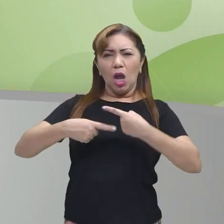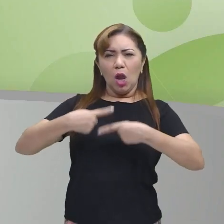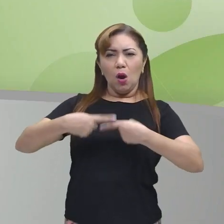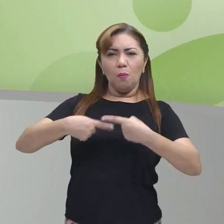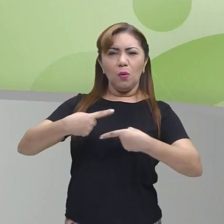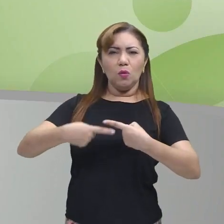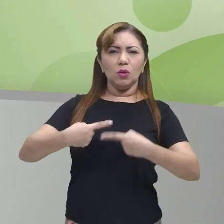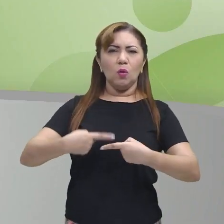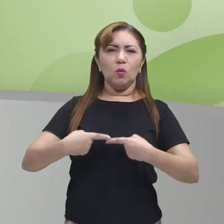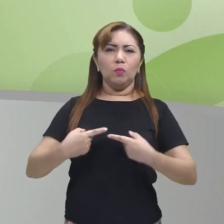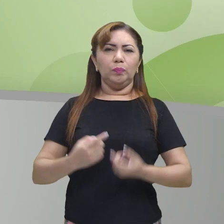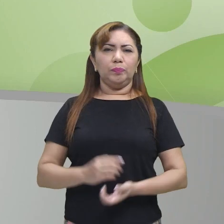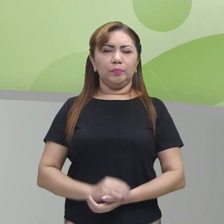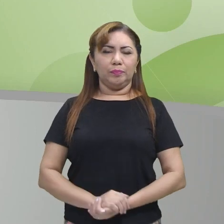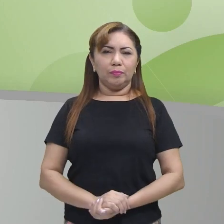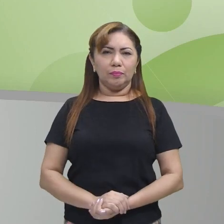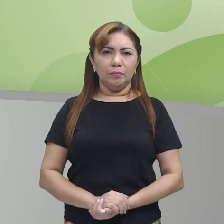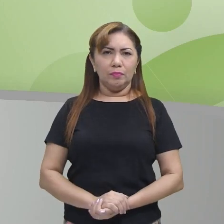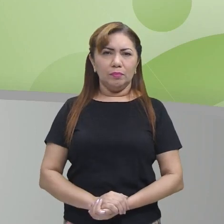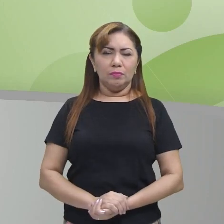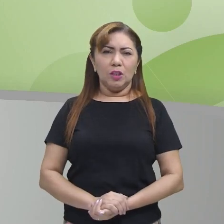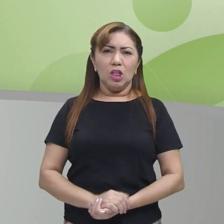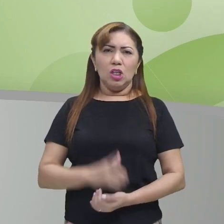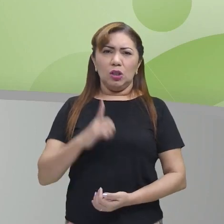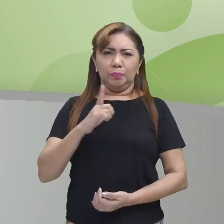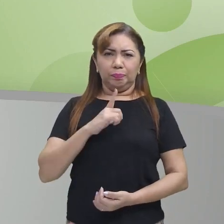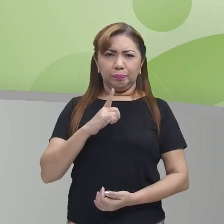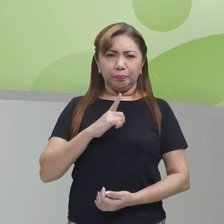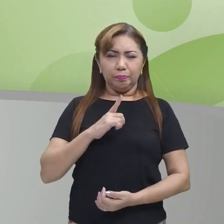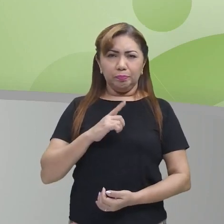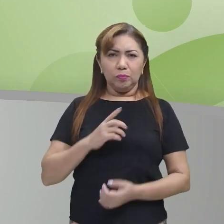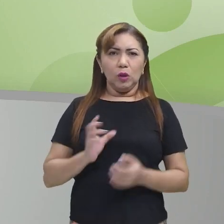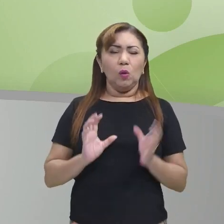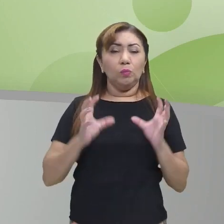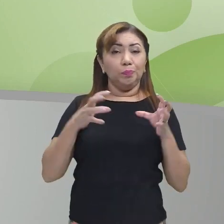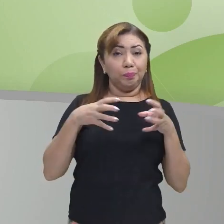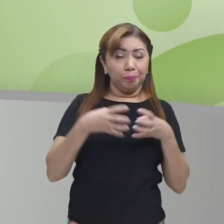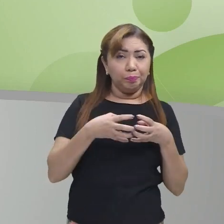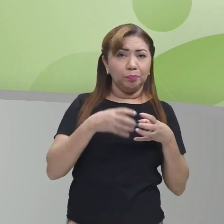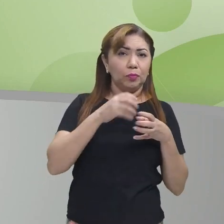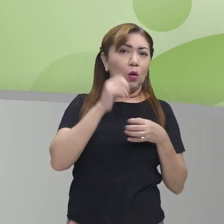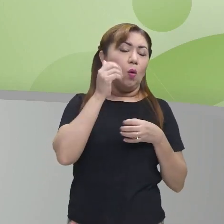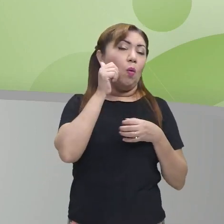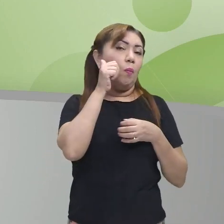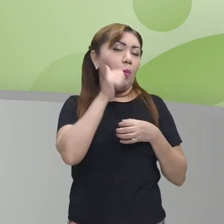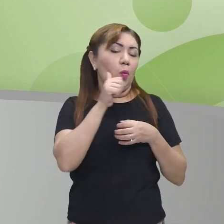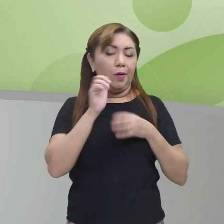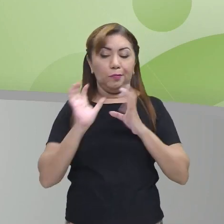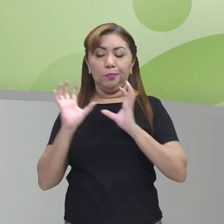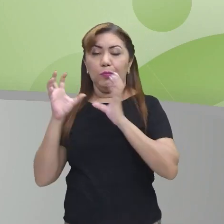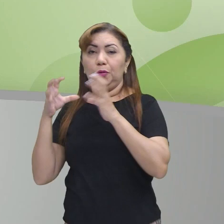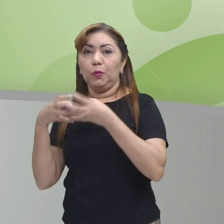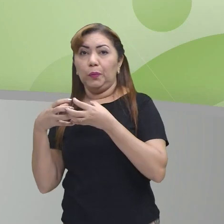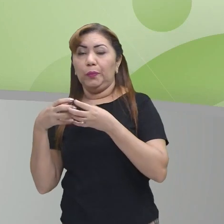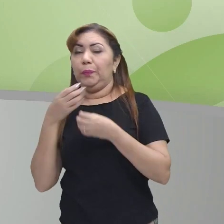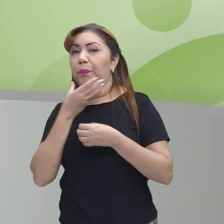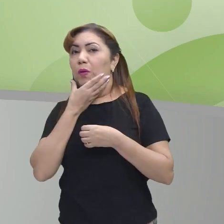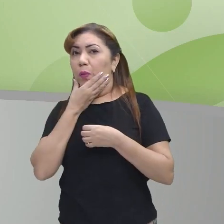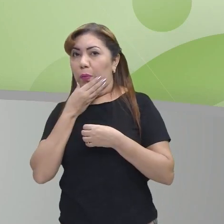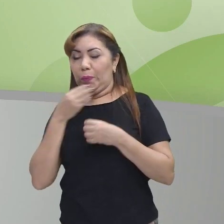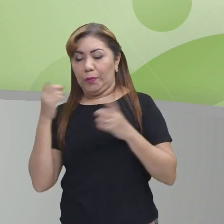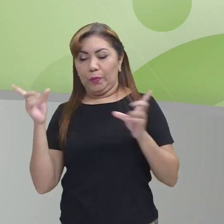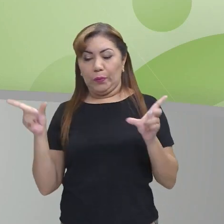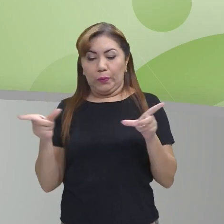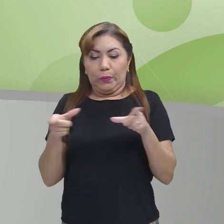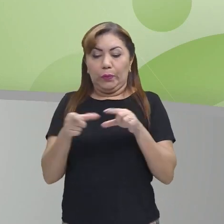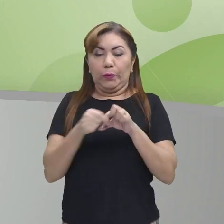Onde todos os sistemas reprodutores sexuais, masculino e feminino, eles se juntam na relação